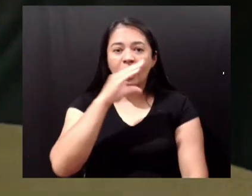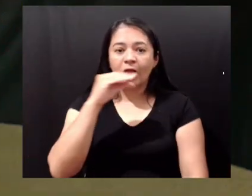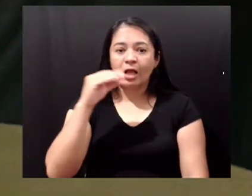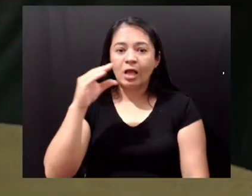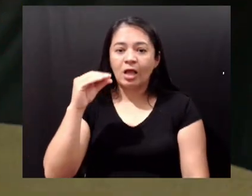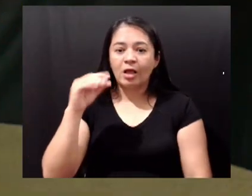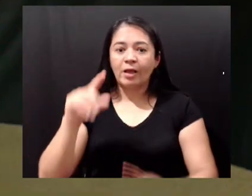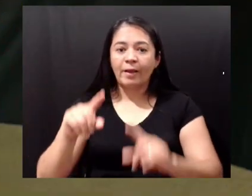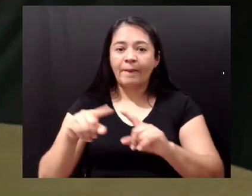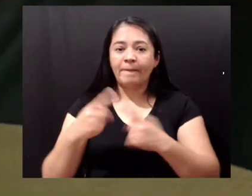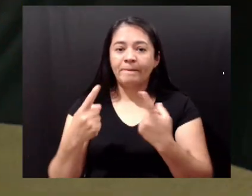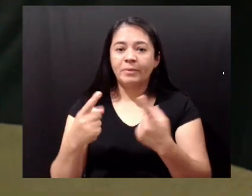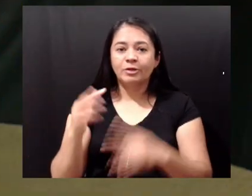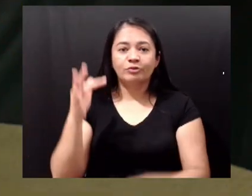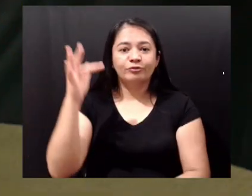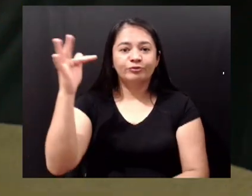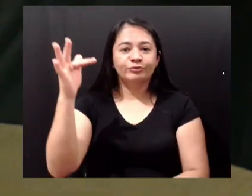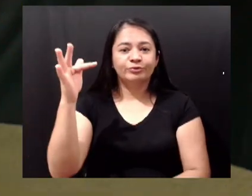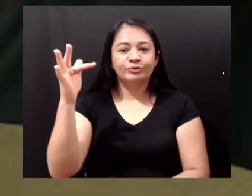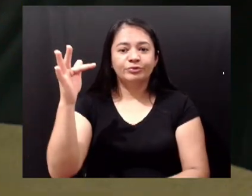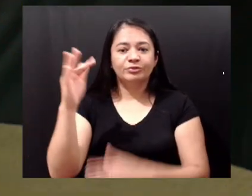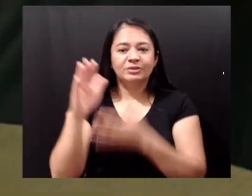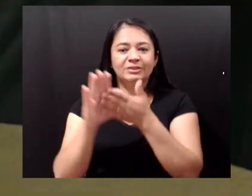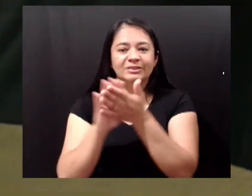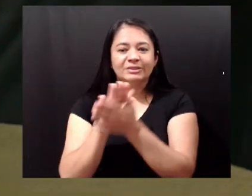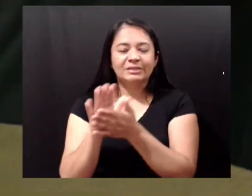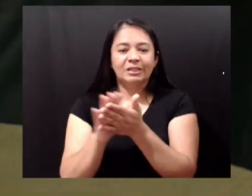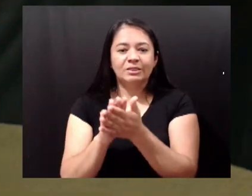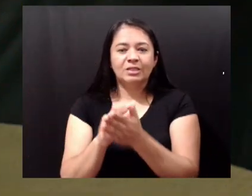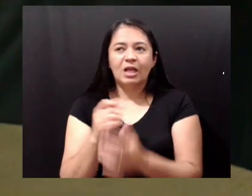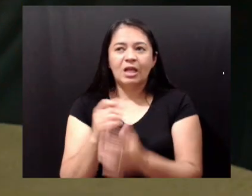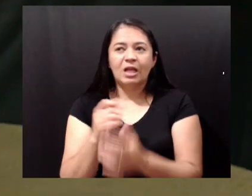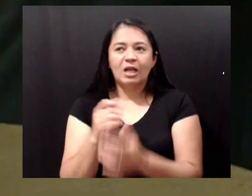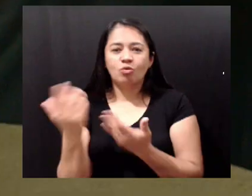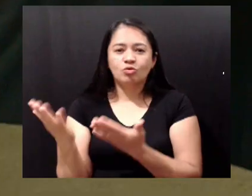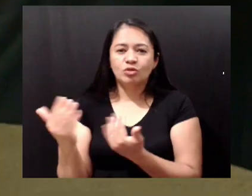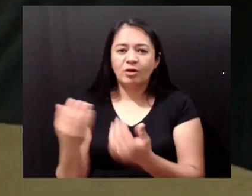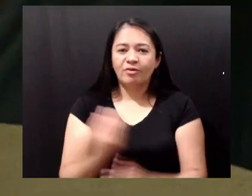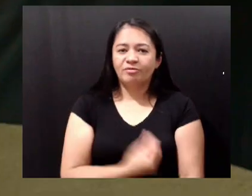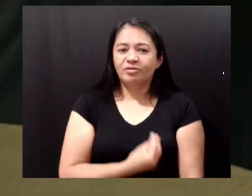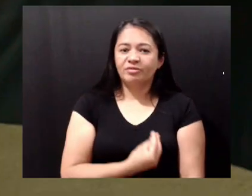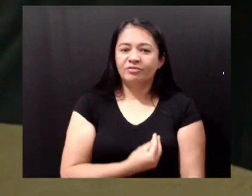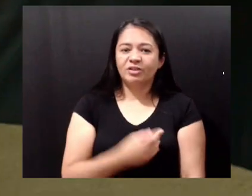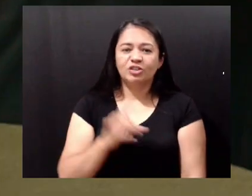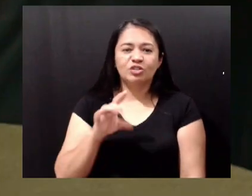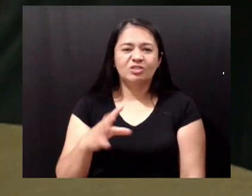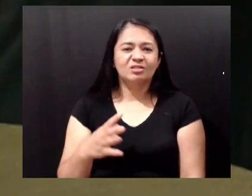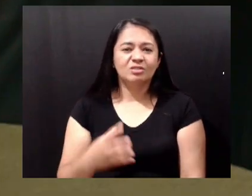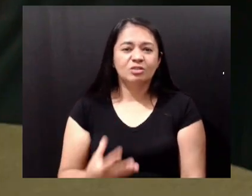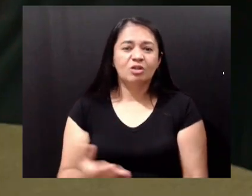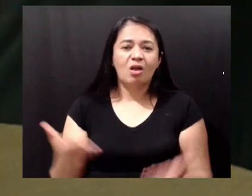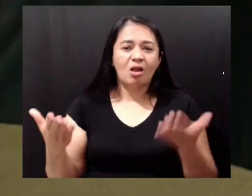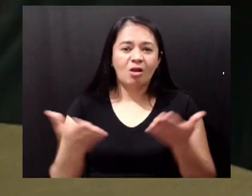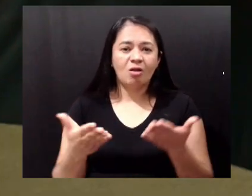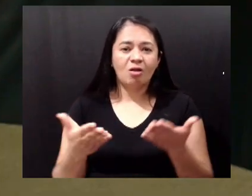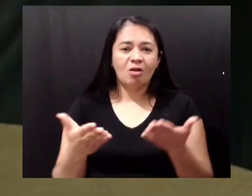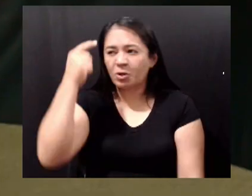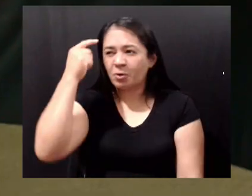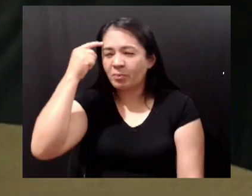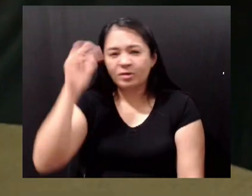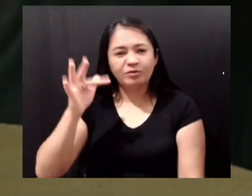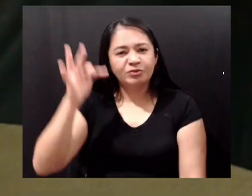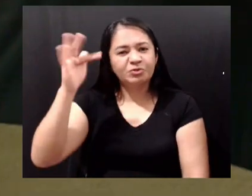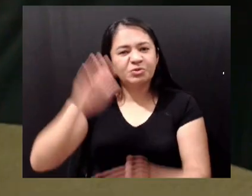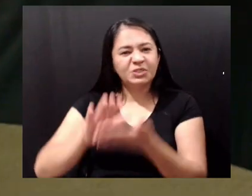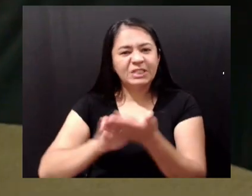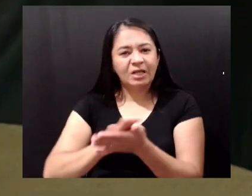amanhã. Será que é isso mesmo? Será que muitos jovens estão vivendo apenas o presente, sem pensar no futuro? Essa geração de hoje